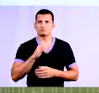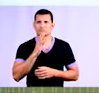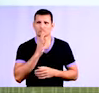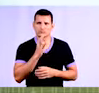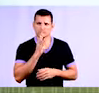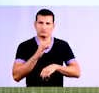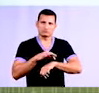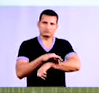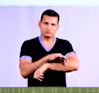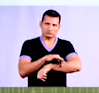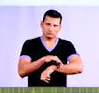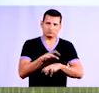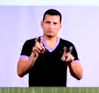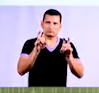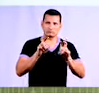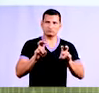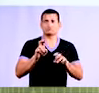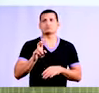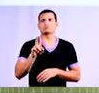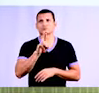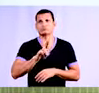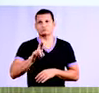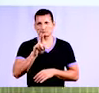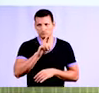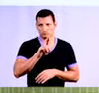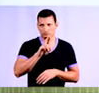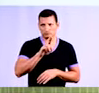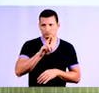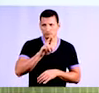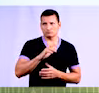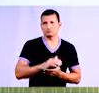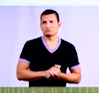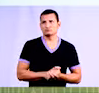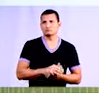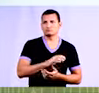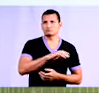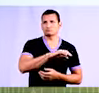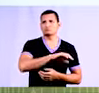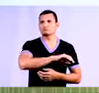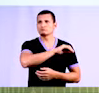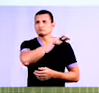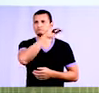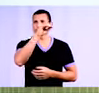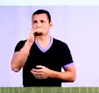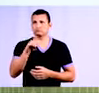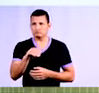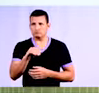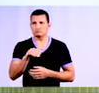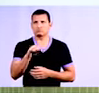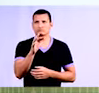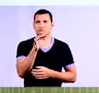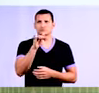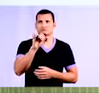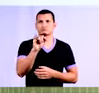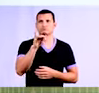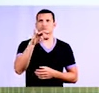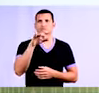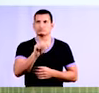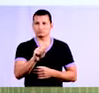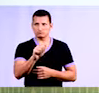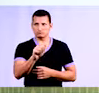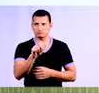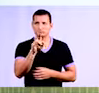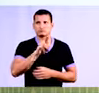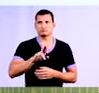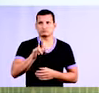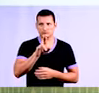disciplina Arquitetura de Computadores, trazendo para cá toda essa parte física, a utilização,